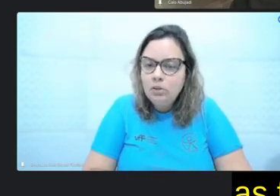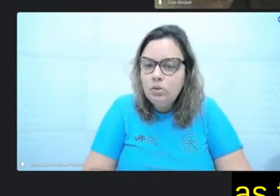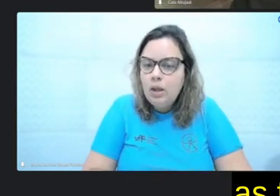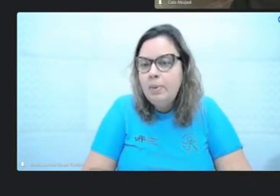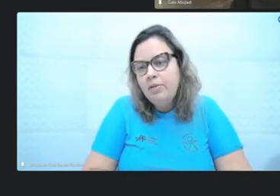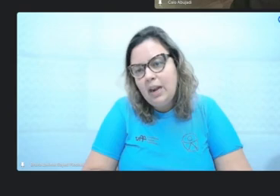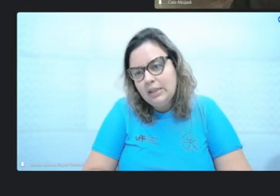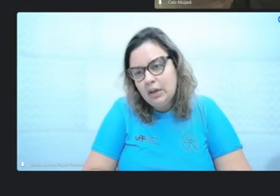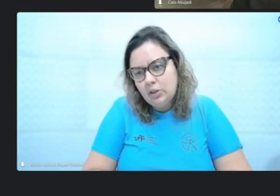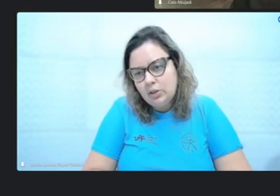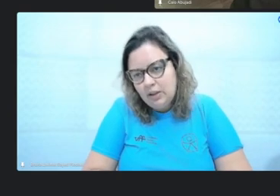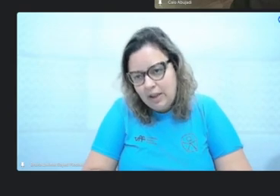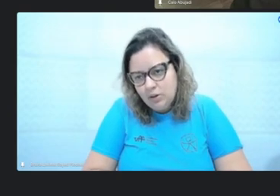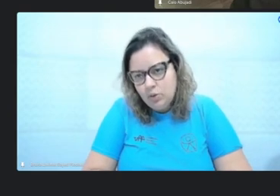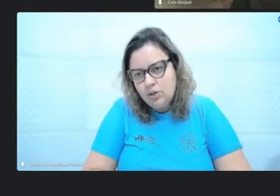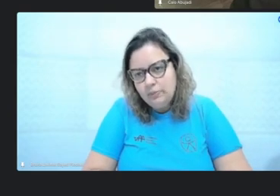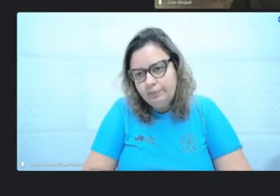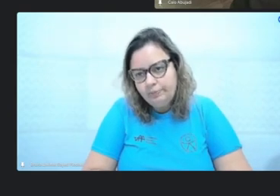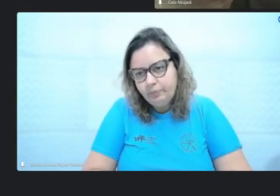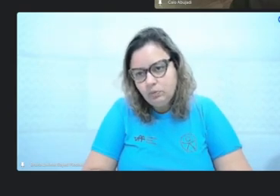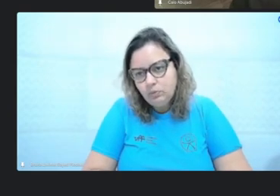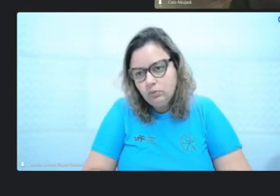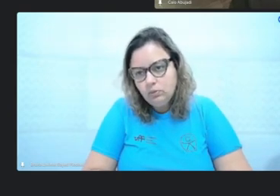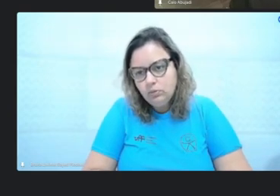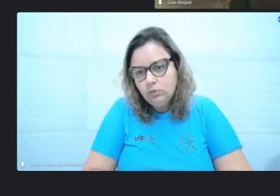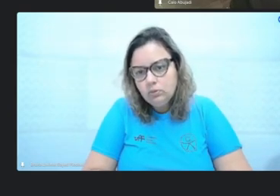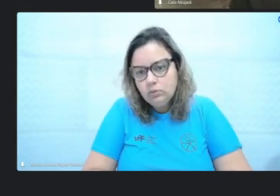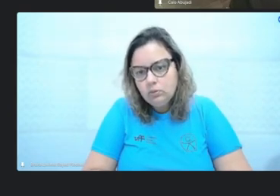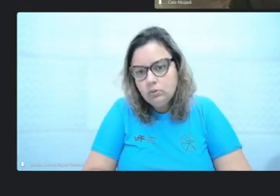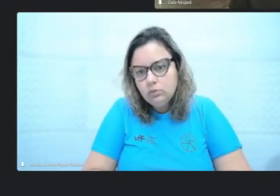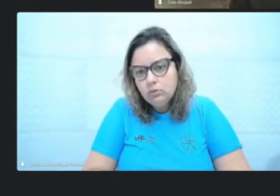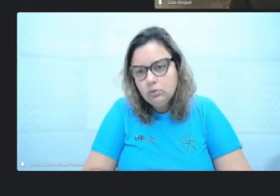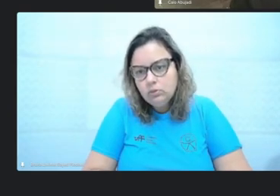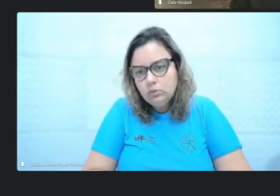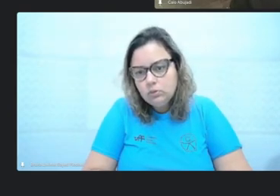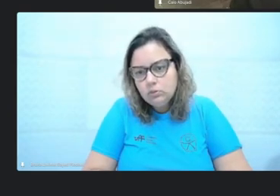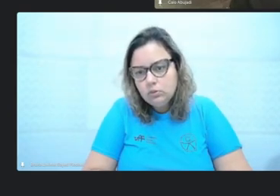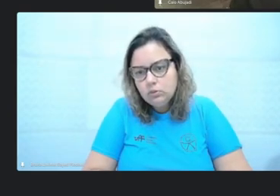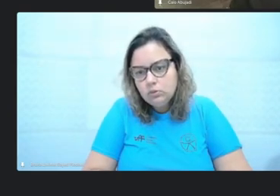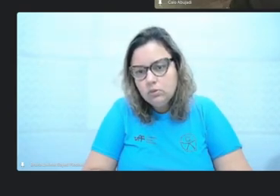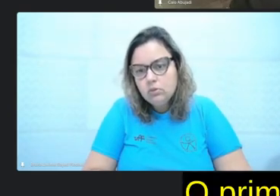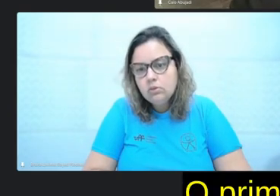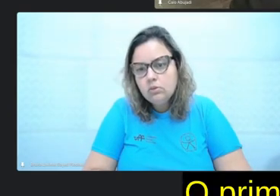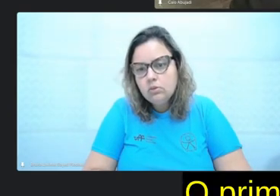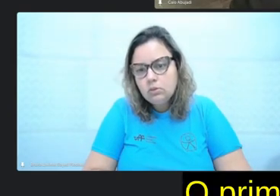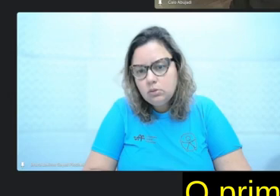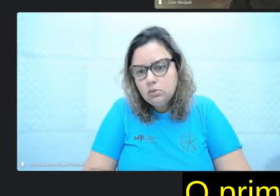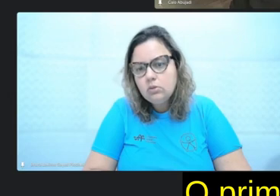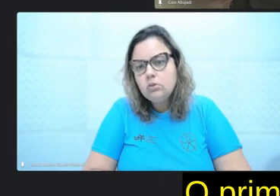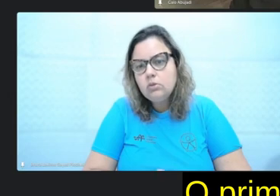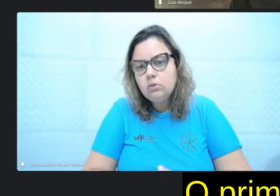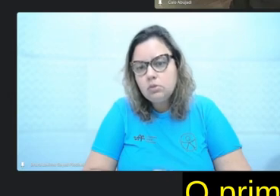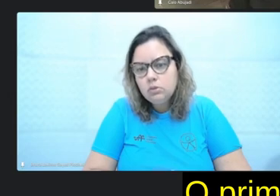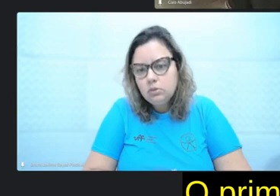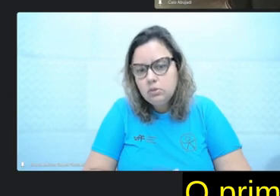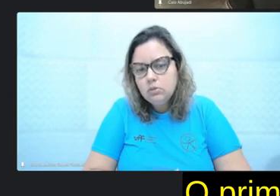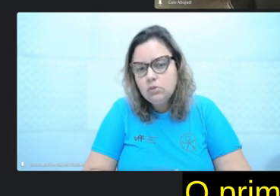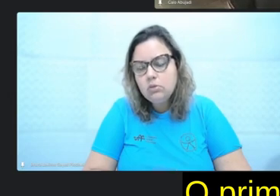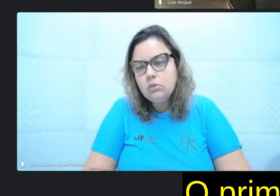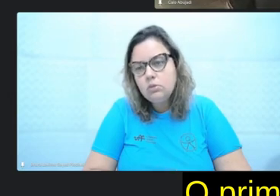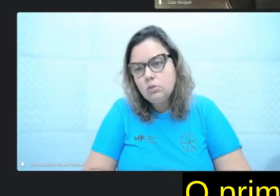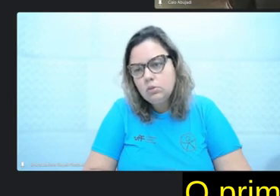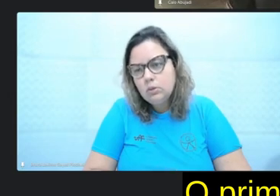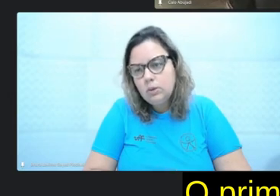esse aumento da prevalência na sociedade hoje? Sempre são dois fatores, né? O primeiro é, a partir do